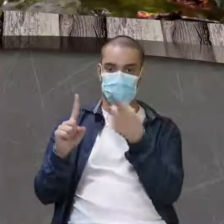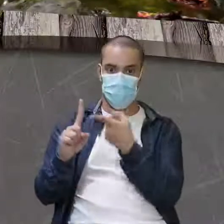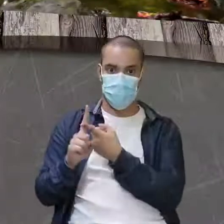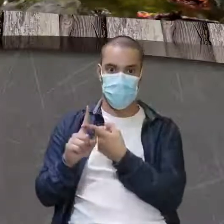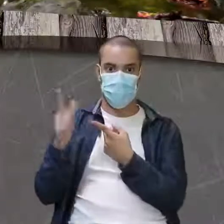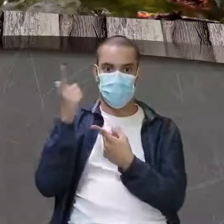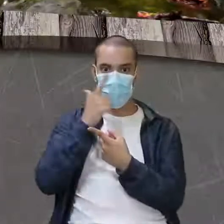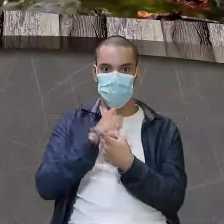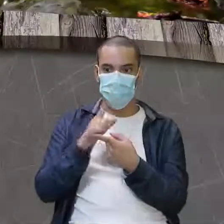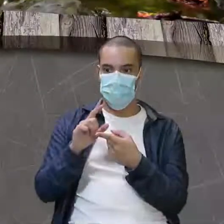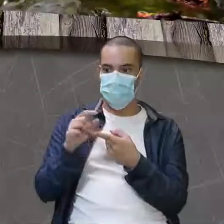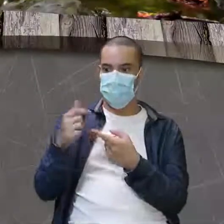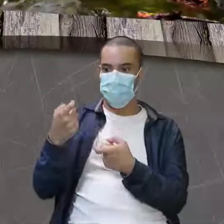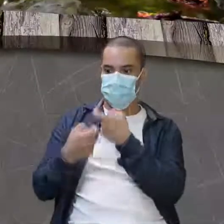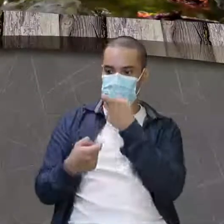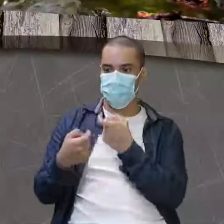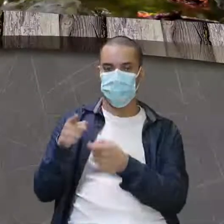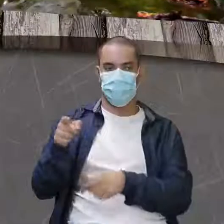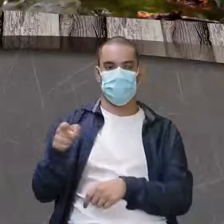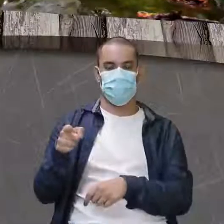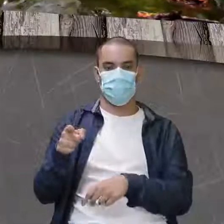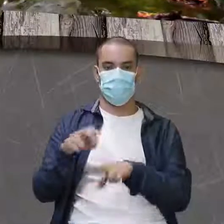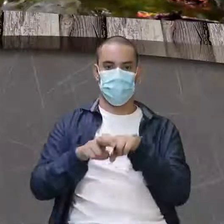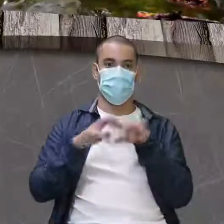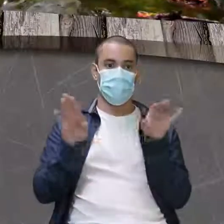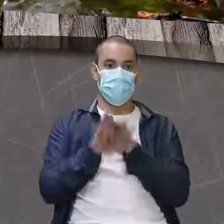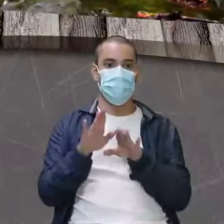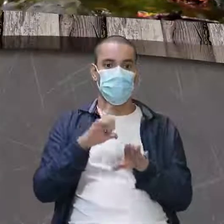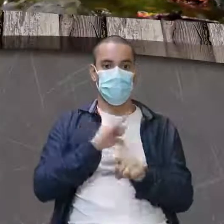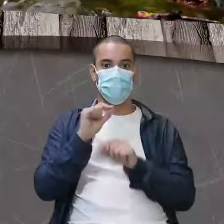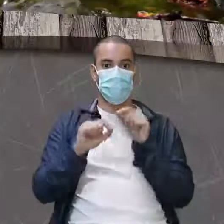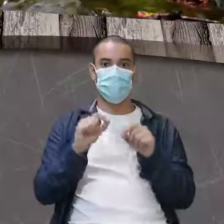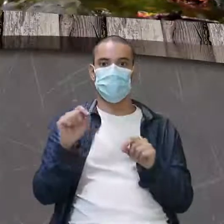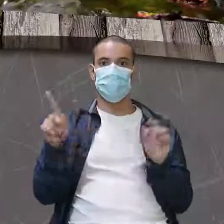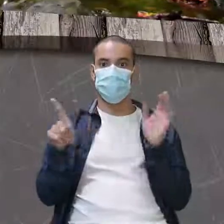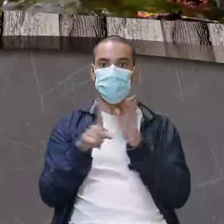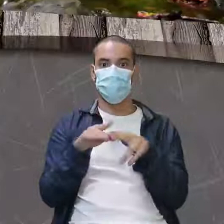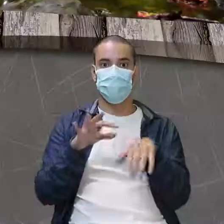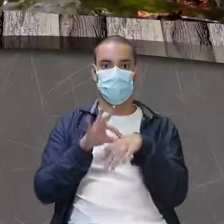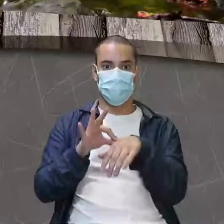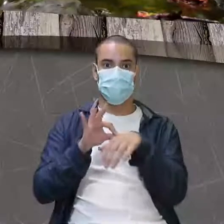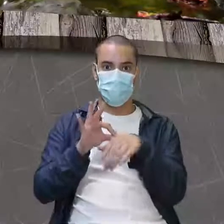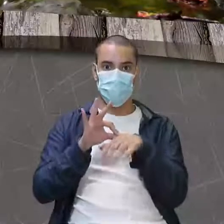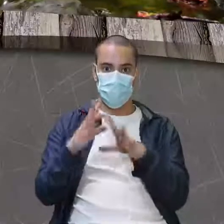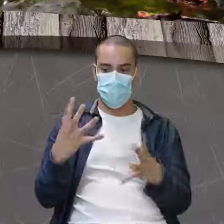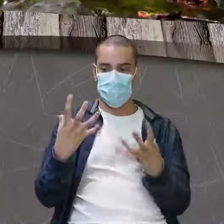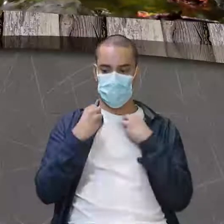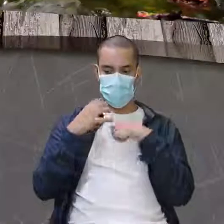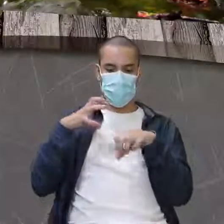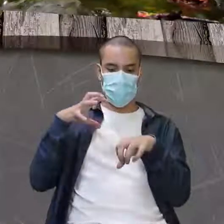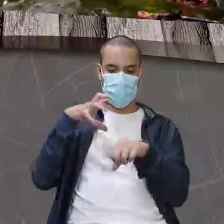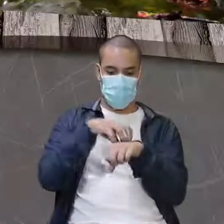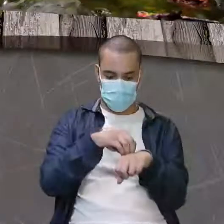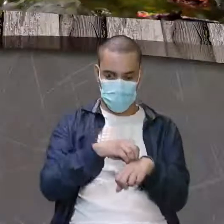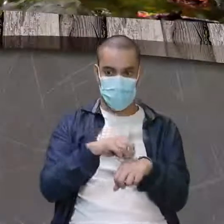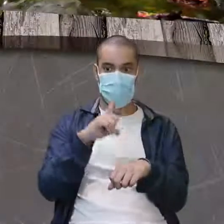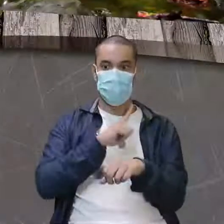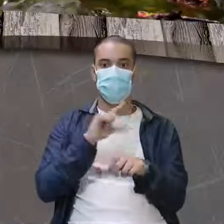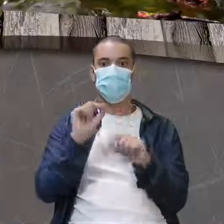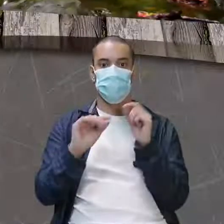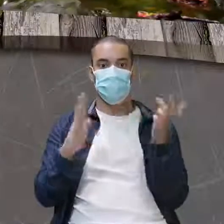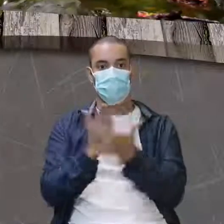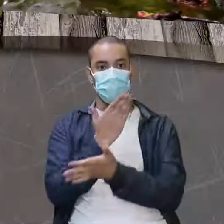seus genes na situação. Ou você tem também a questão do canibalismo. No canibalismo, você vai ter